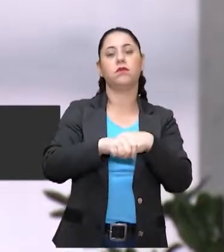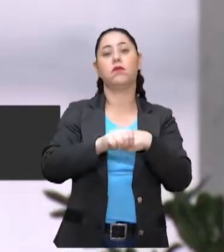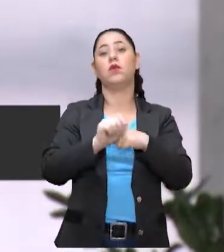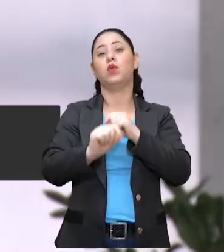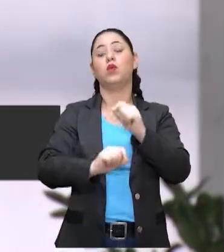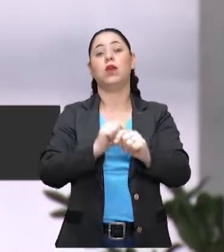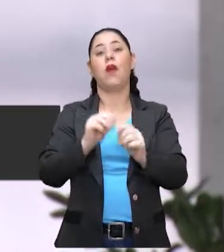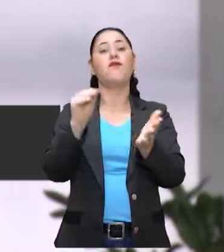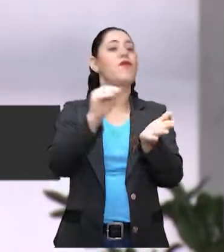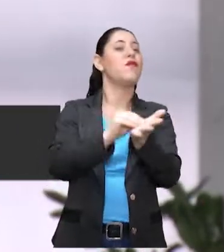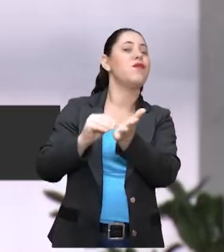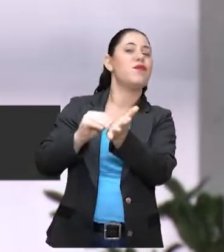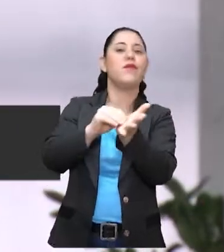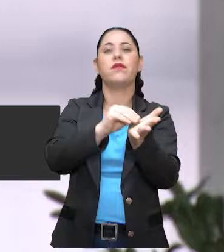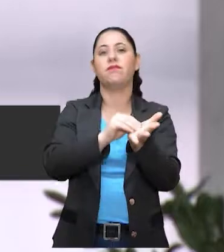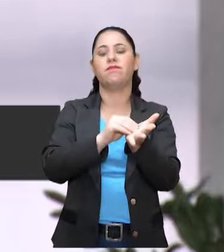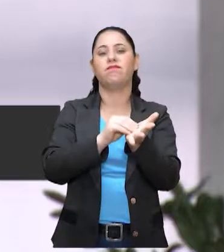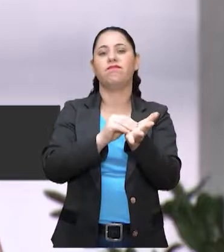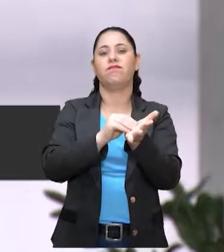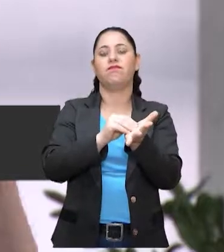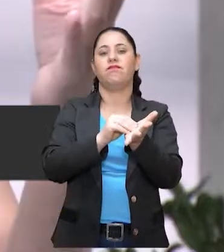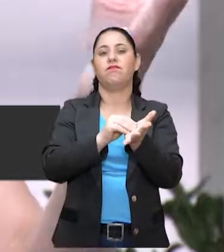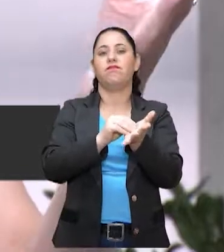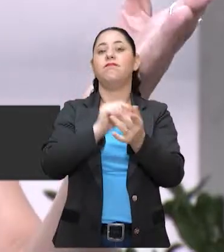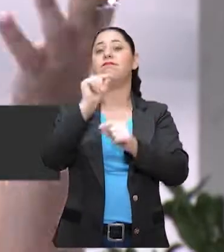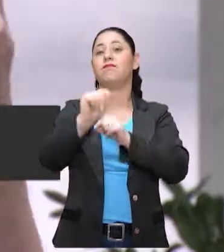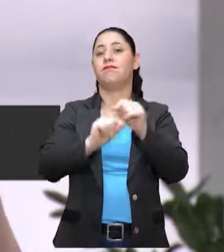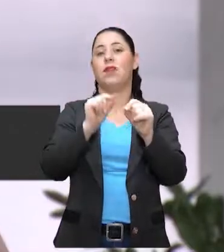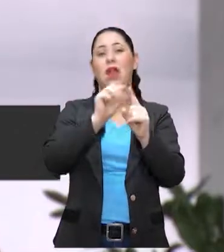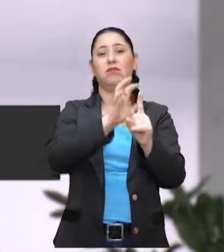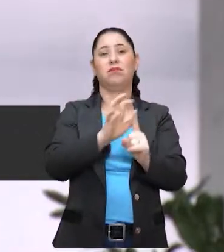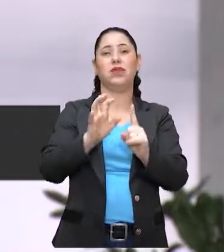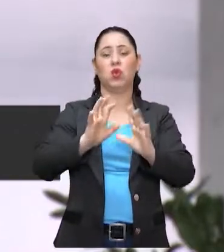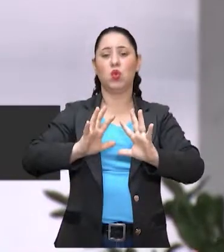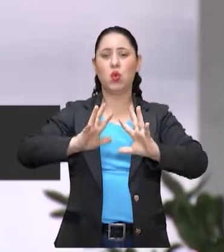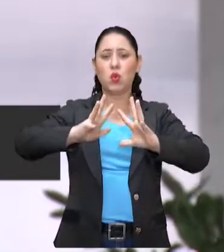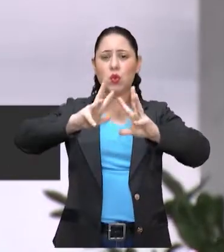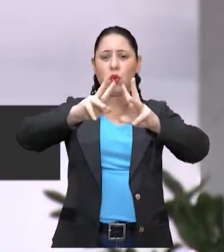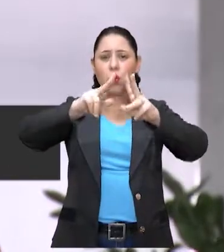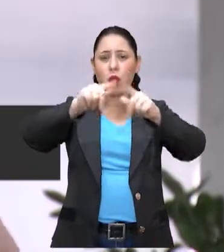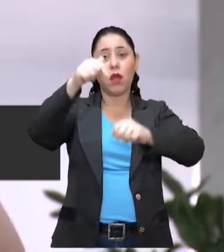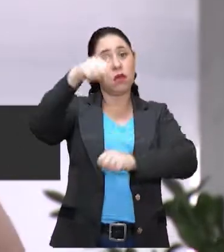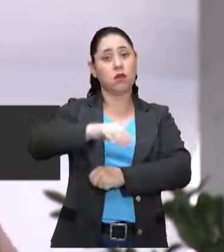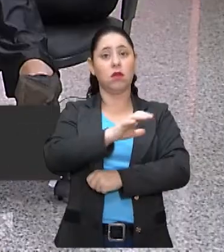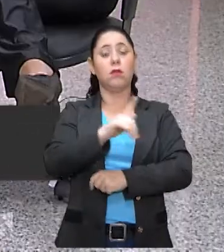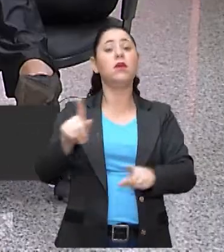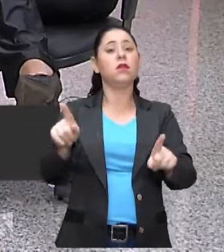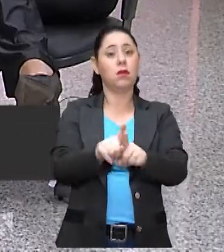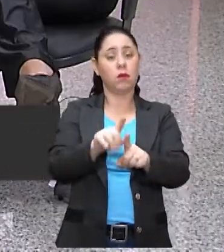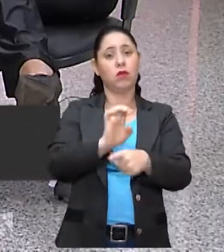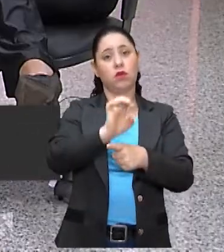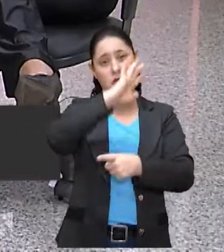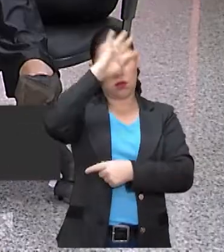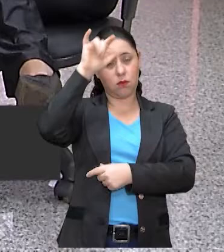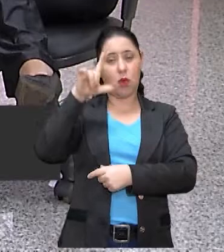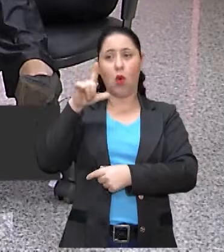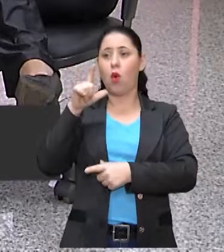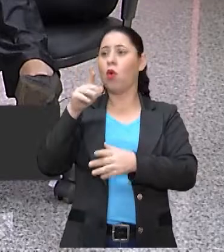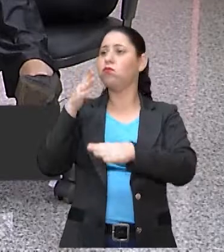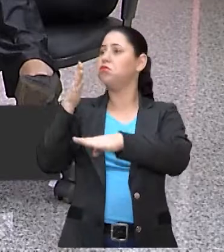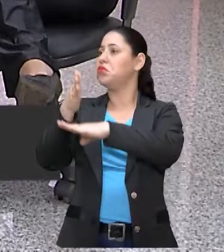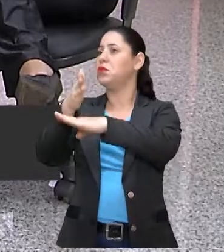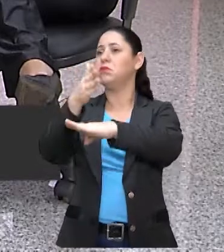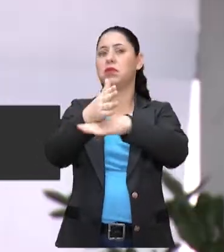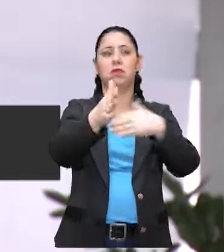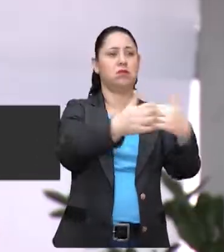Então essas faltas, elas vão acabar numa situação que afeta todo mundo. Aqui em Campo Grande, aqui no Mato Grosso do Sul, aonde